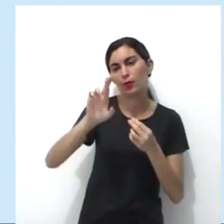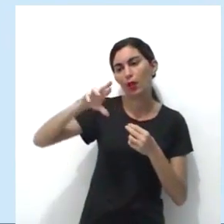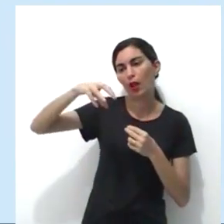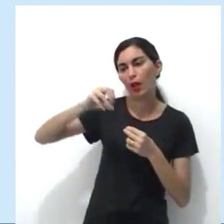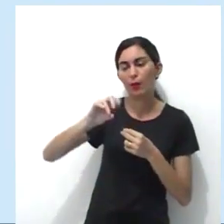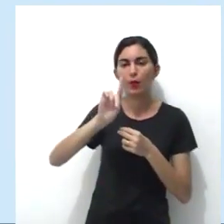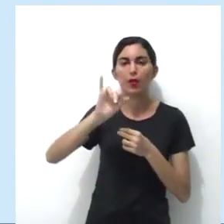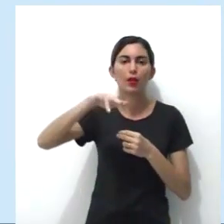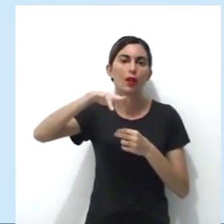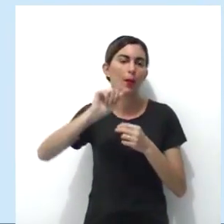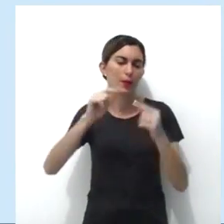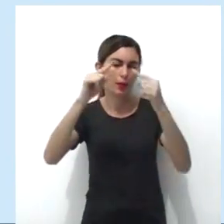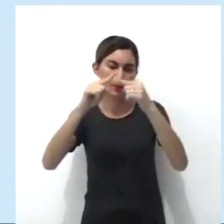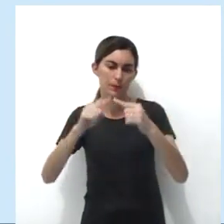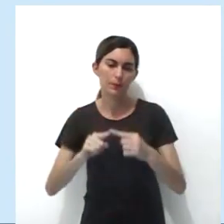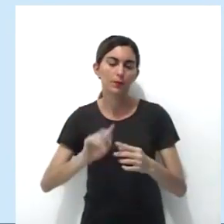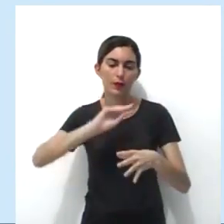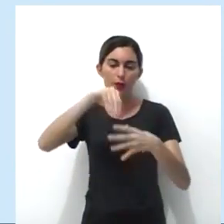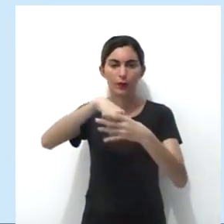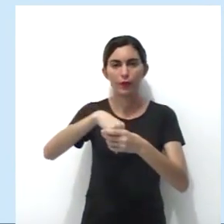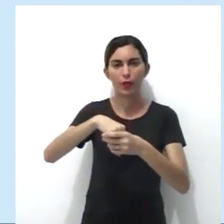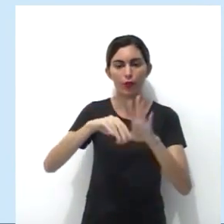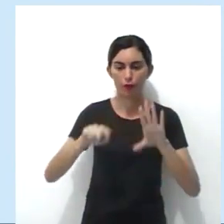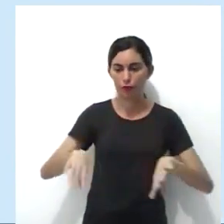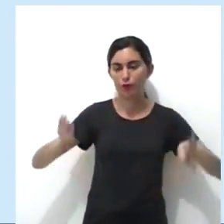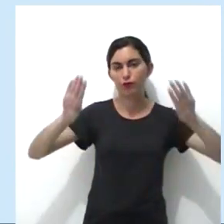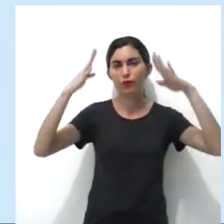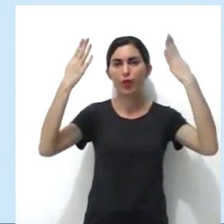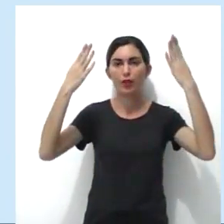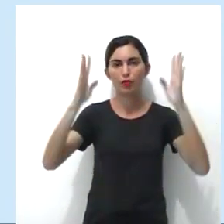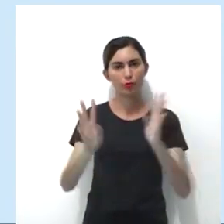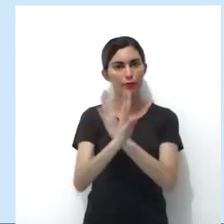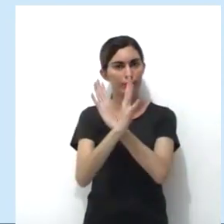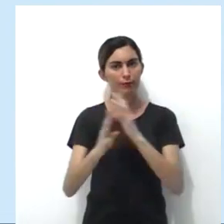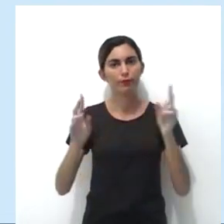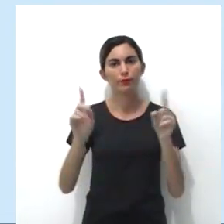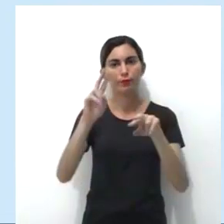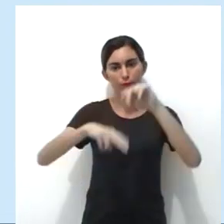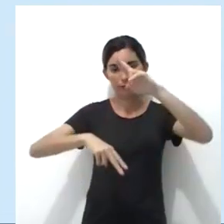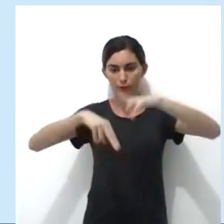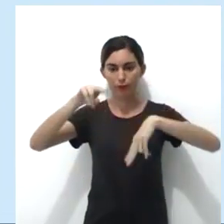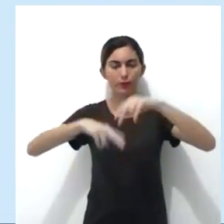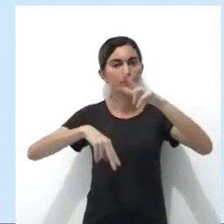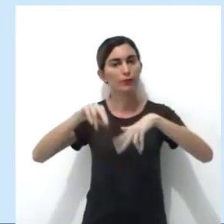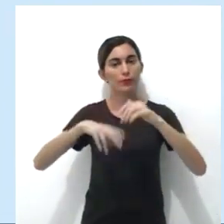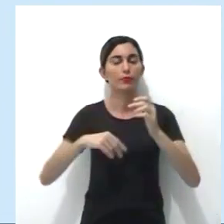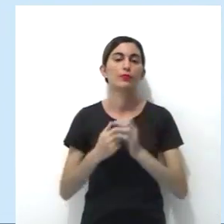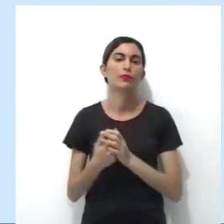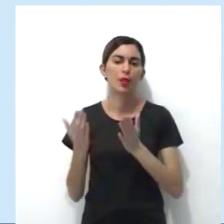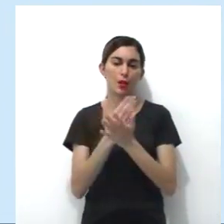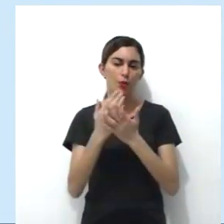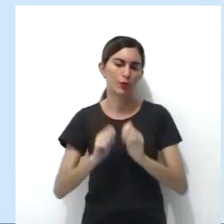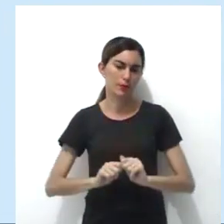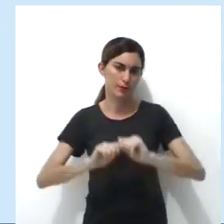se esquentou. Muito legal essa música dele, é um artista que merece todo o